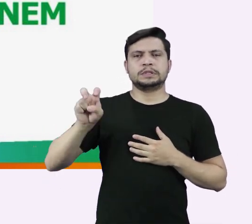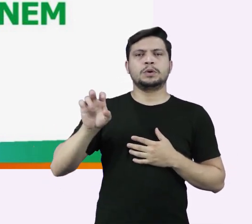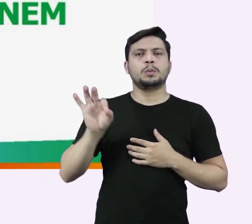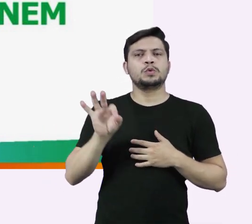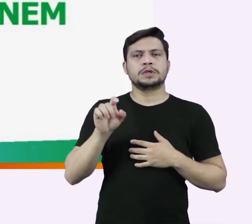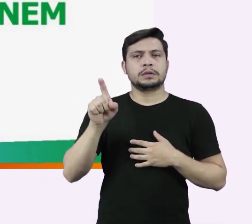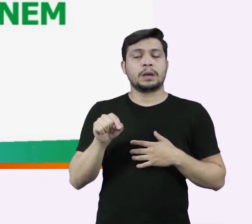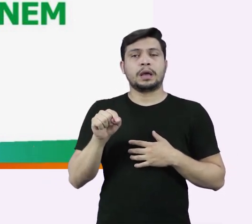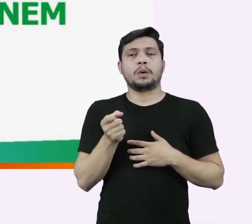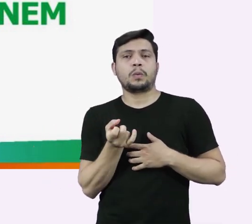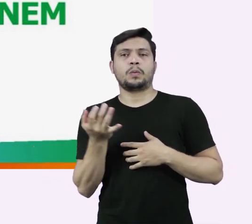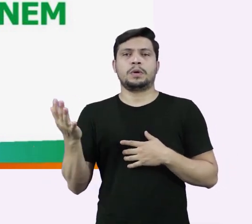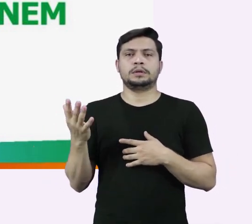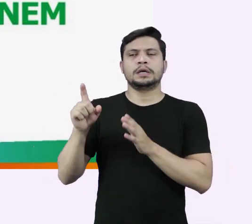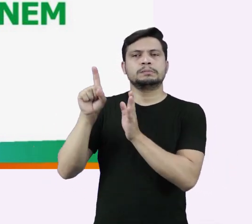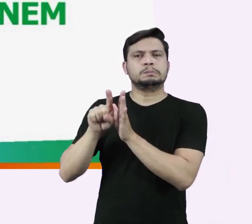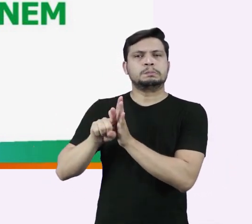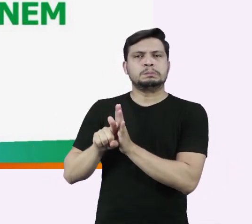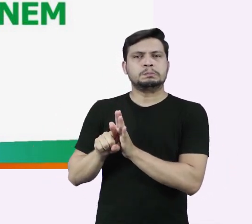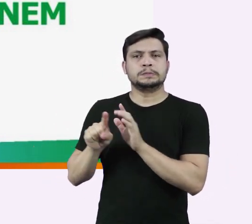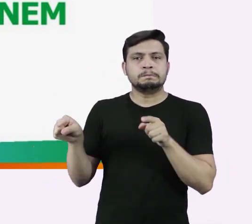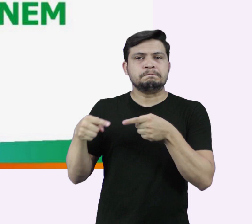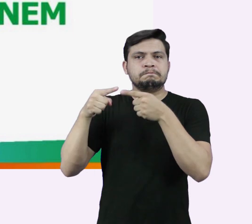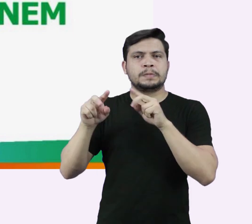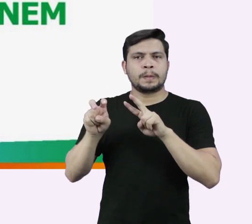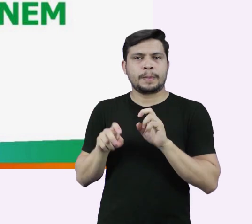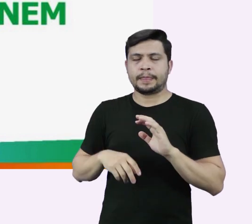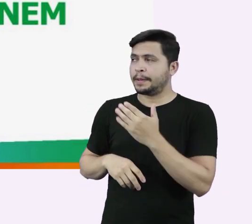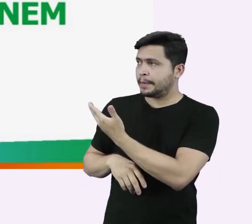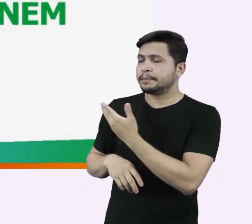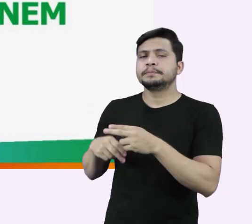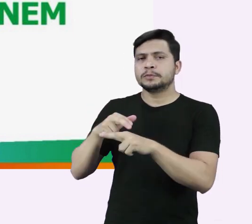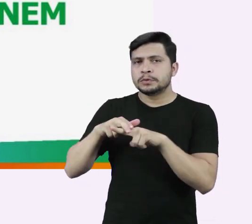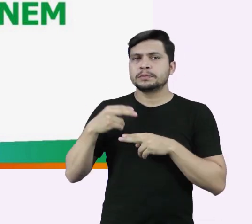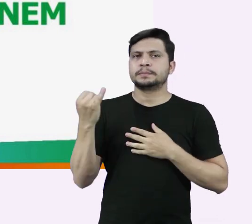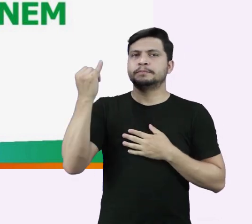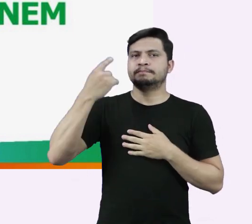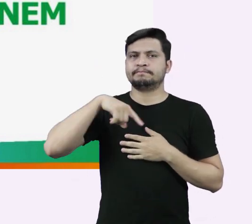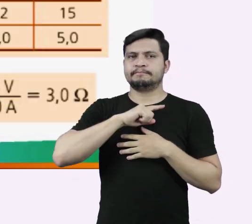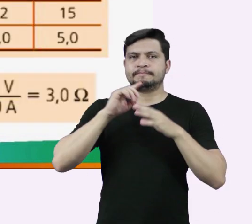é um assunto bem pertinente, vale a pena a gente dar uma atenção um pouco maior para ele.